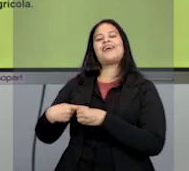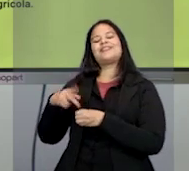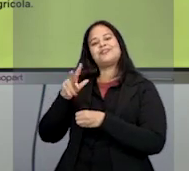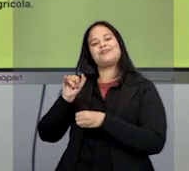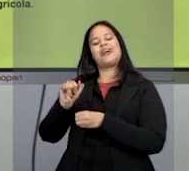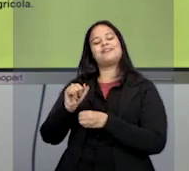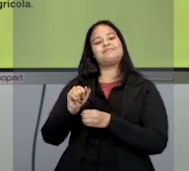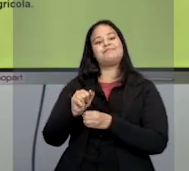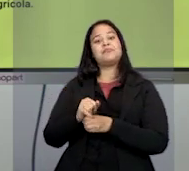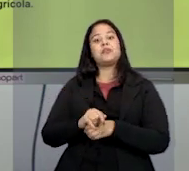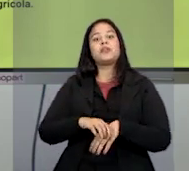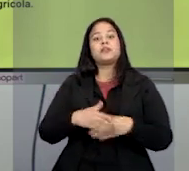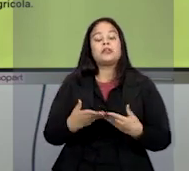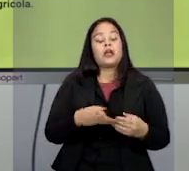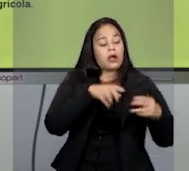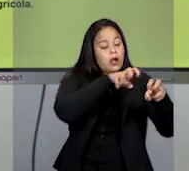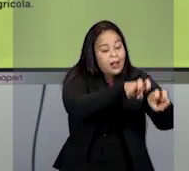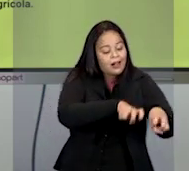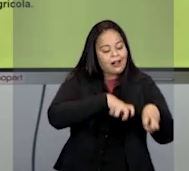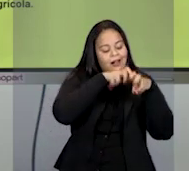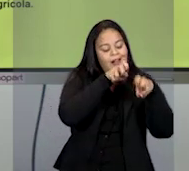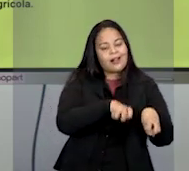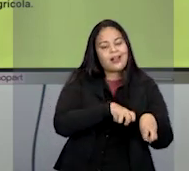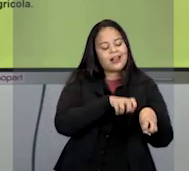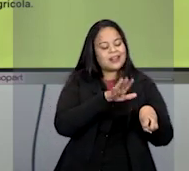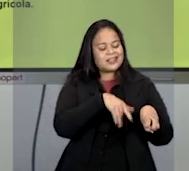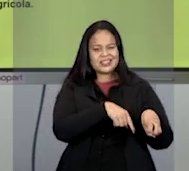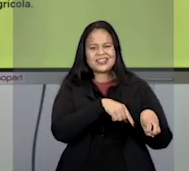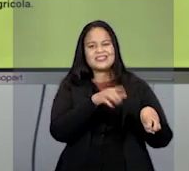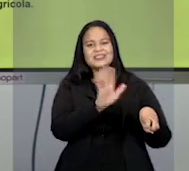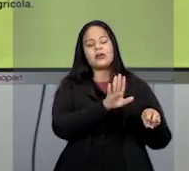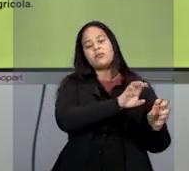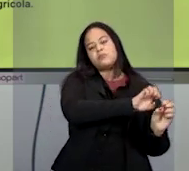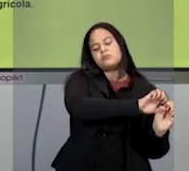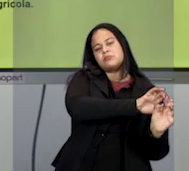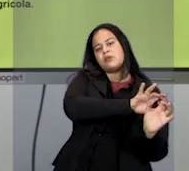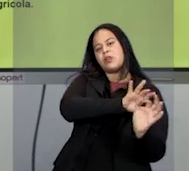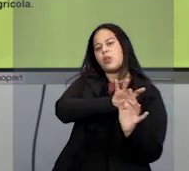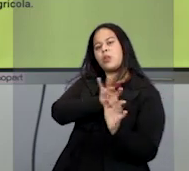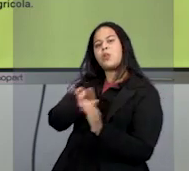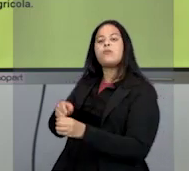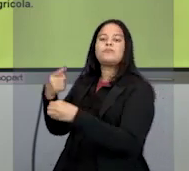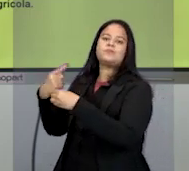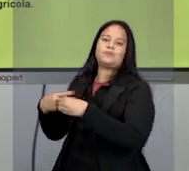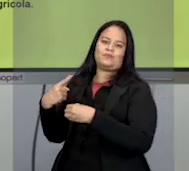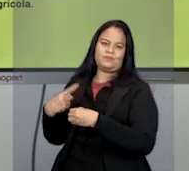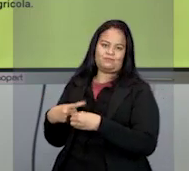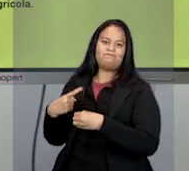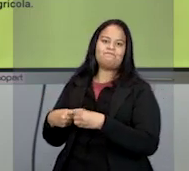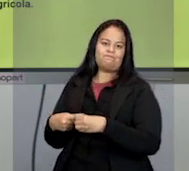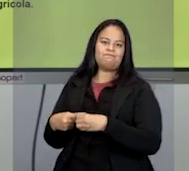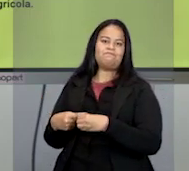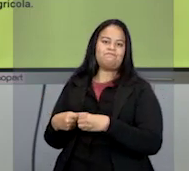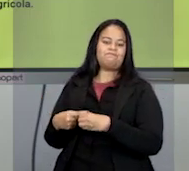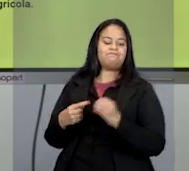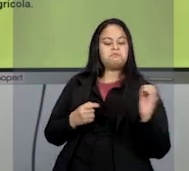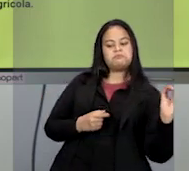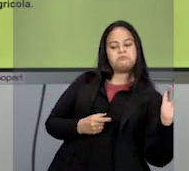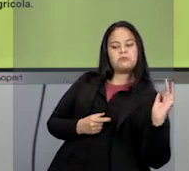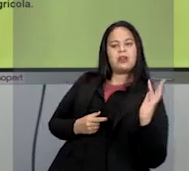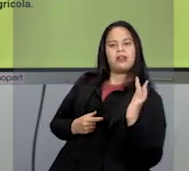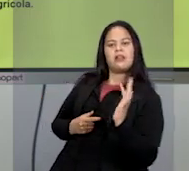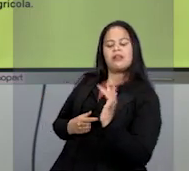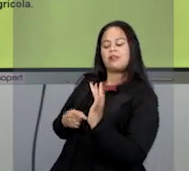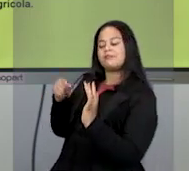um espaço desses conflitos, né, justamente dessa segregação, né, essa população que sai do campo em direção